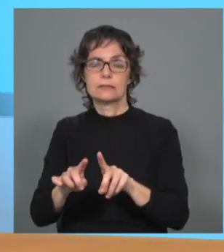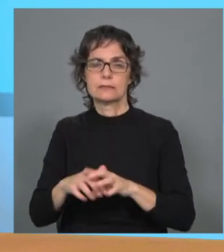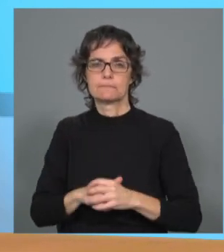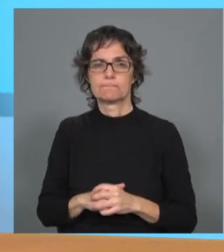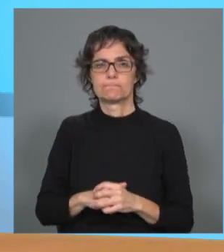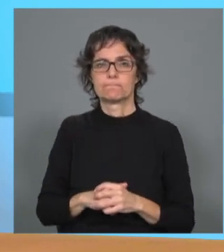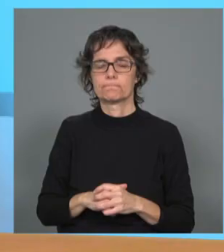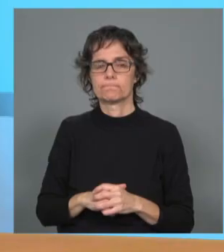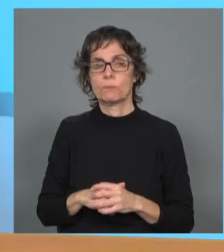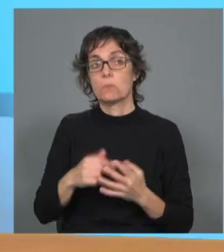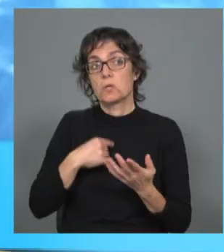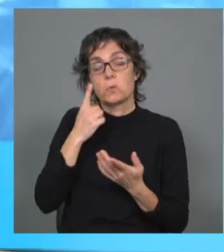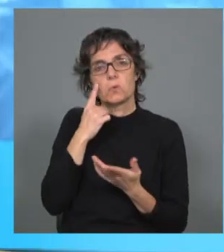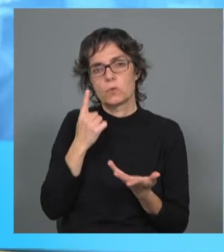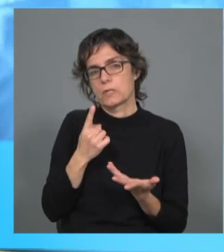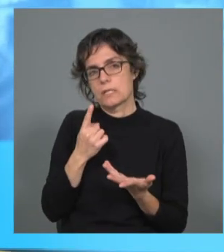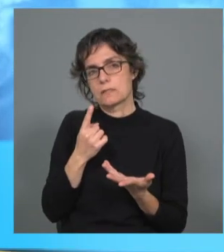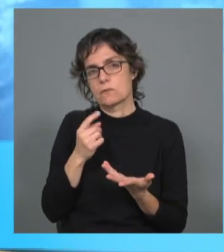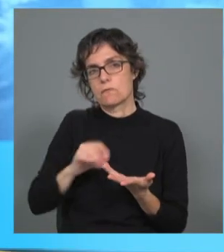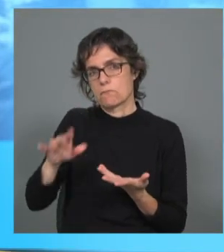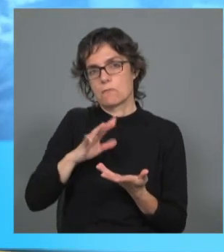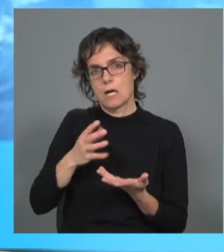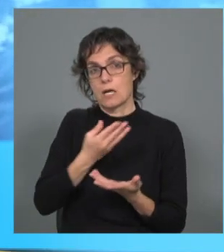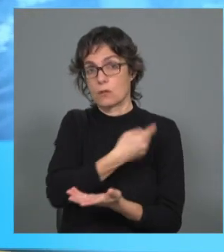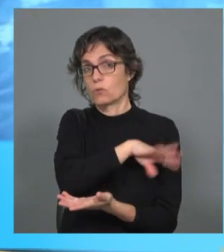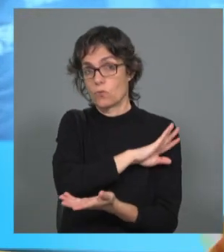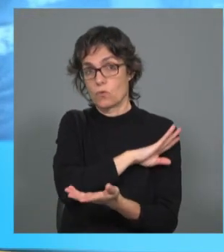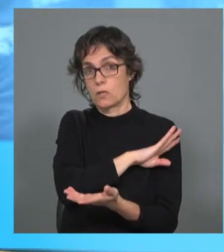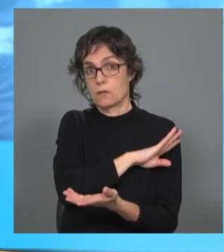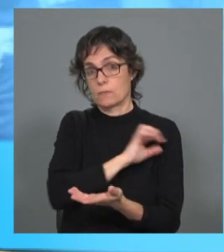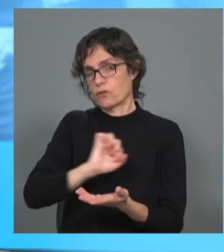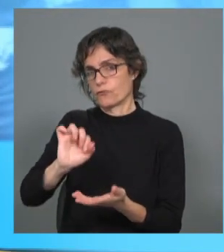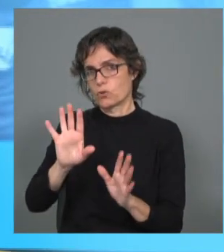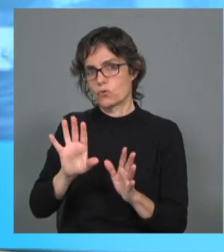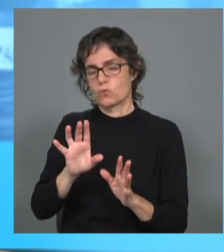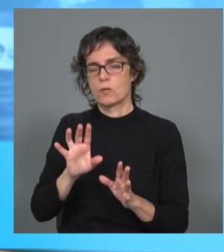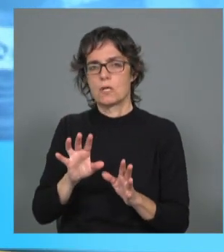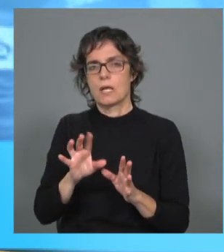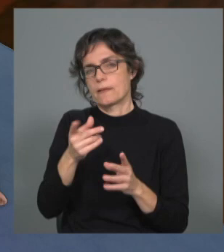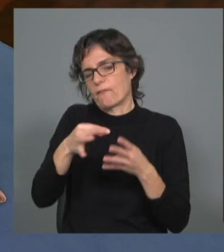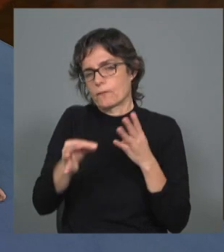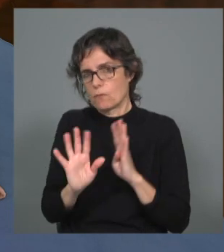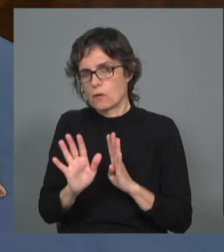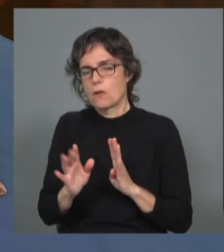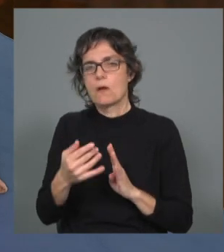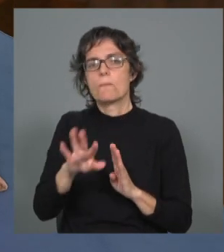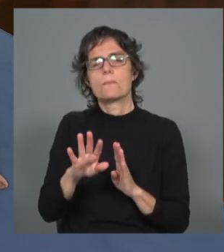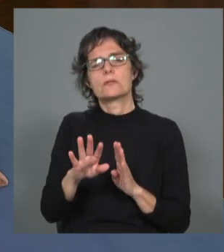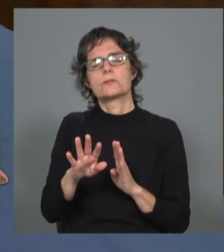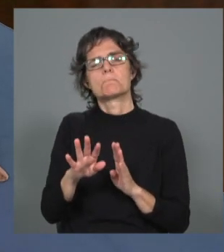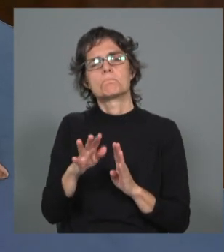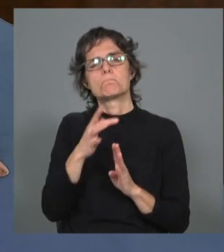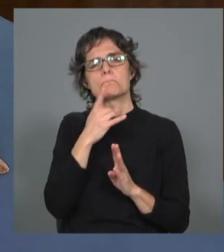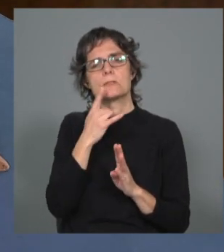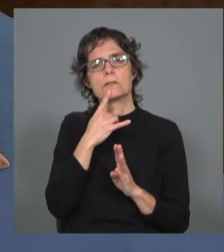Eu não conheço em pormenor a Diocese de Coimbra, de onde vem, e também não vamos estar aqui a estudar o caso, sem dúvida nenhuma, mas notei que desde